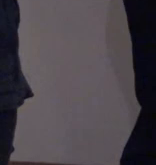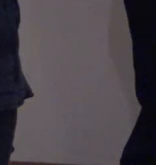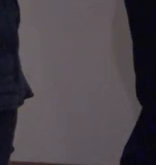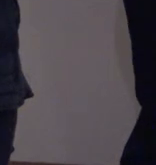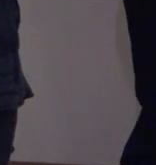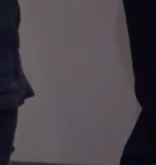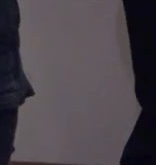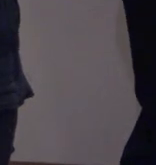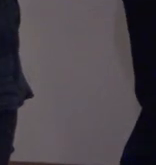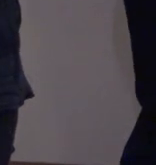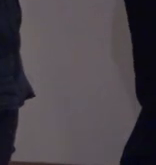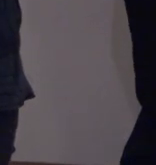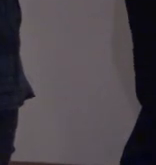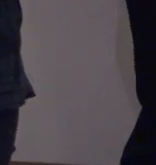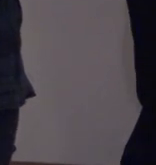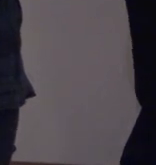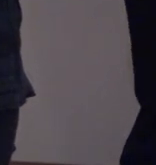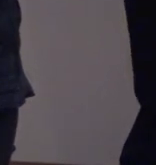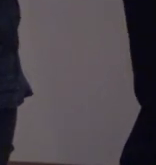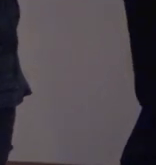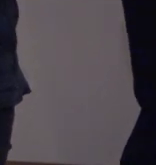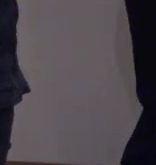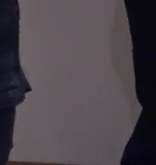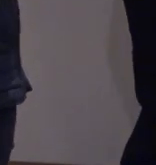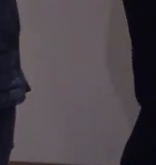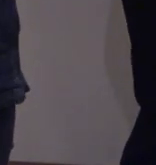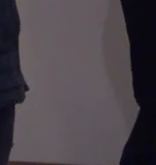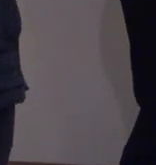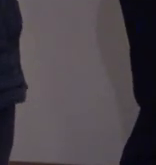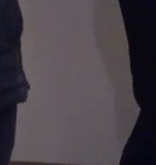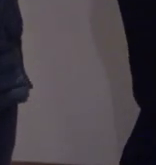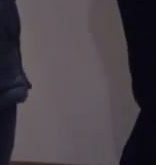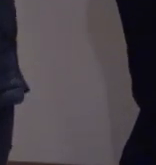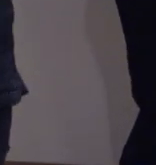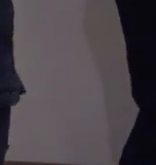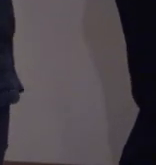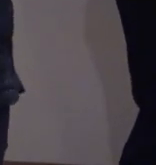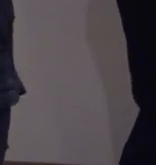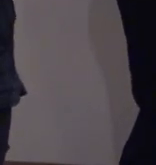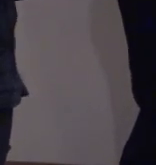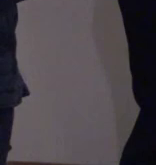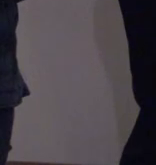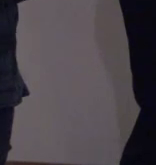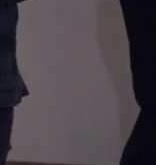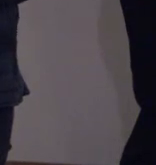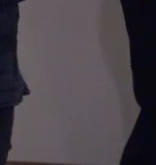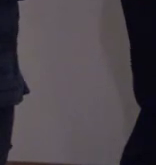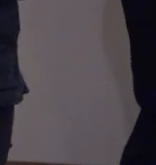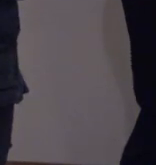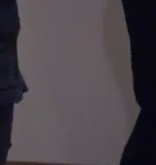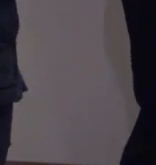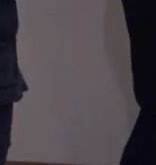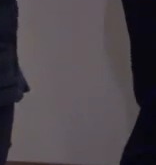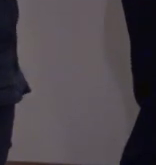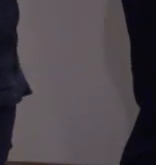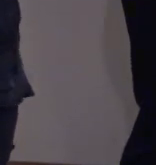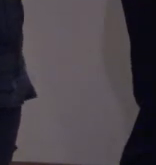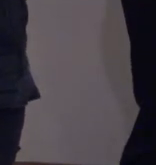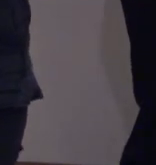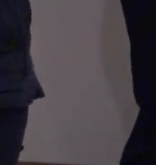da desarticulação da rede de atendimento, e a minha pergunta vem justamente nesse sentido,